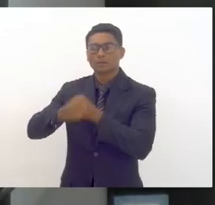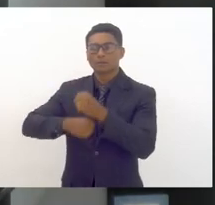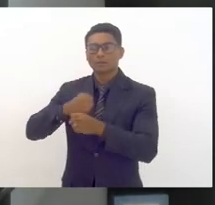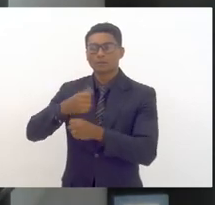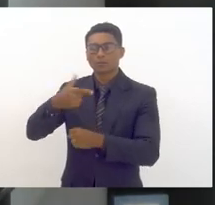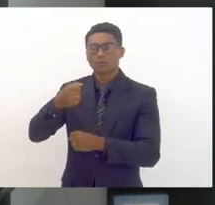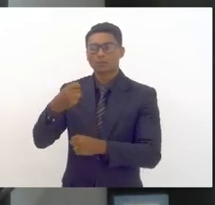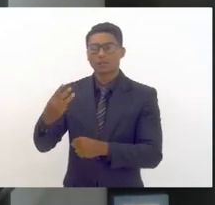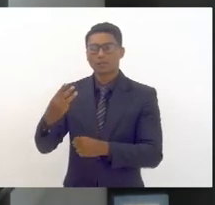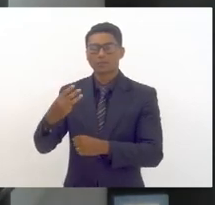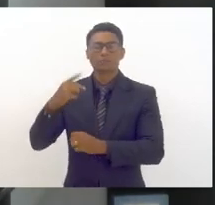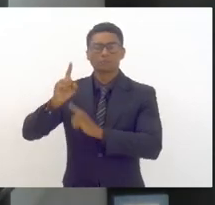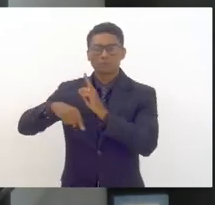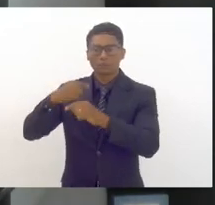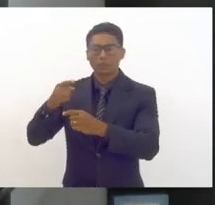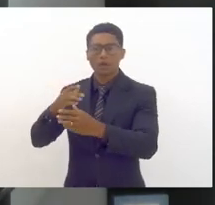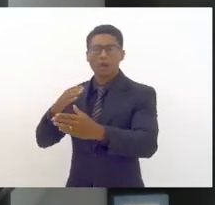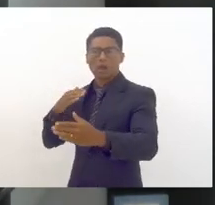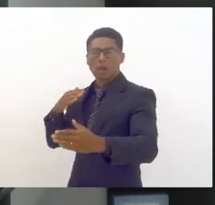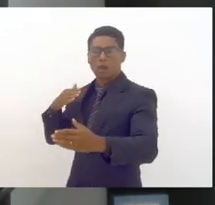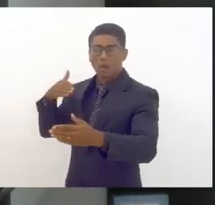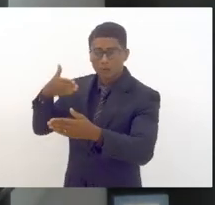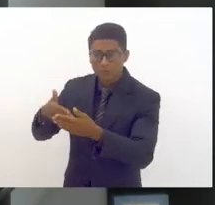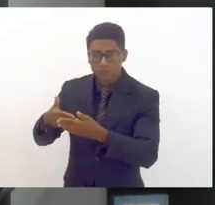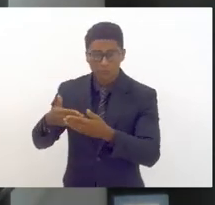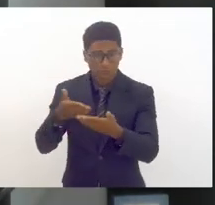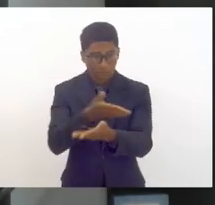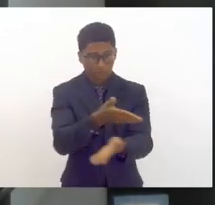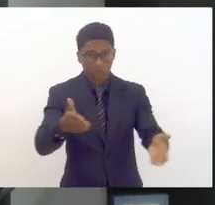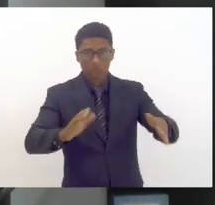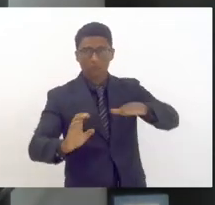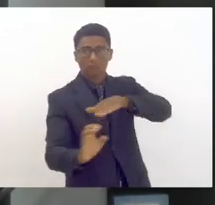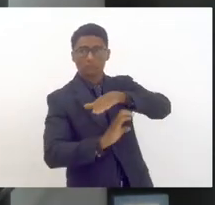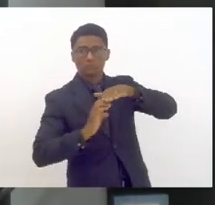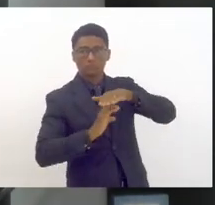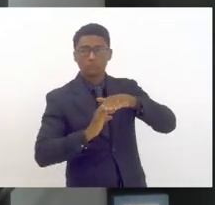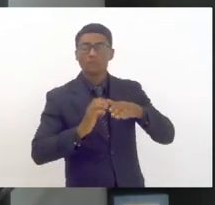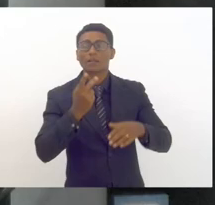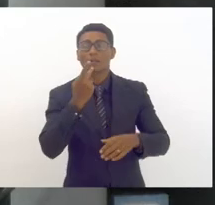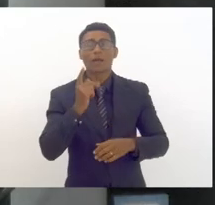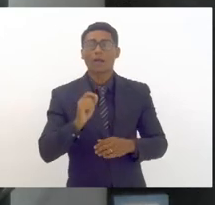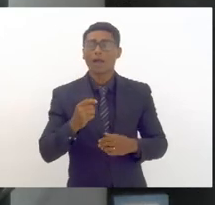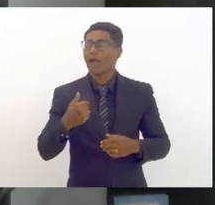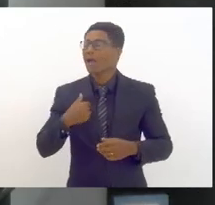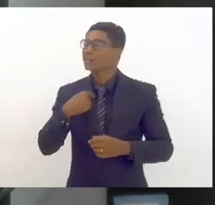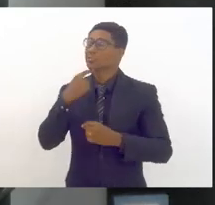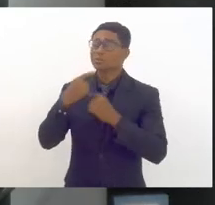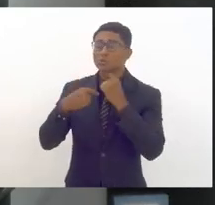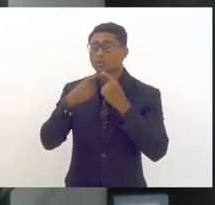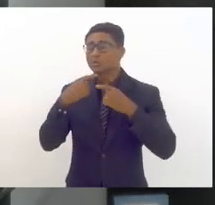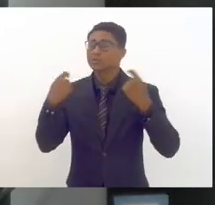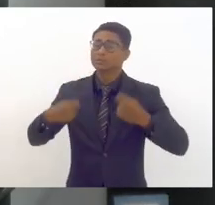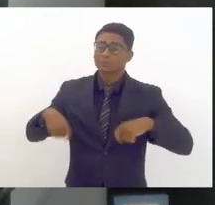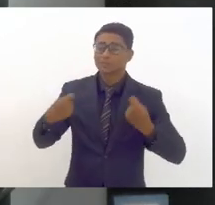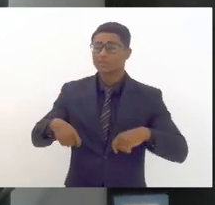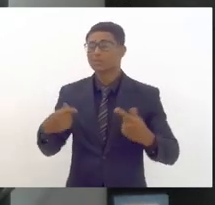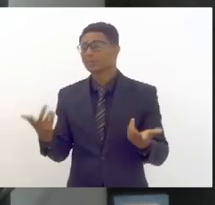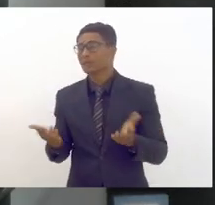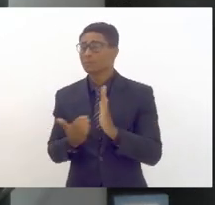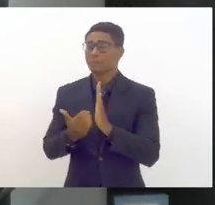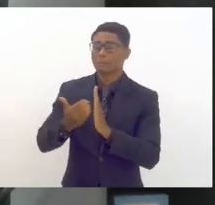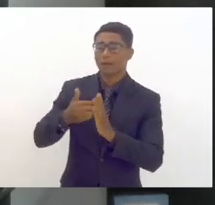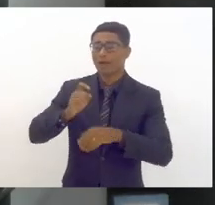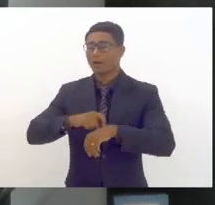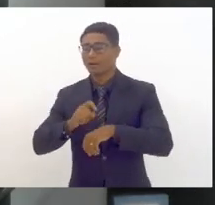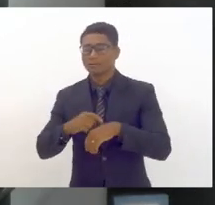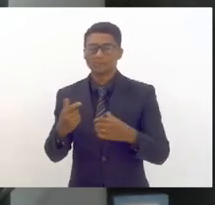perto de dezembro de 2023, as empresas vêm, olha, não conseguimos, precisamos da dilação desse